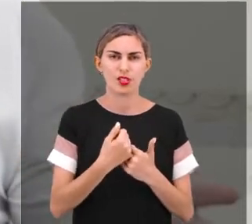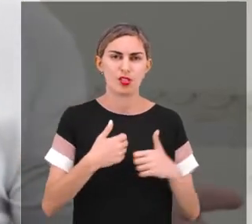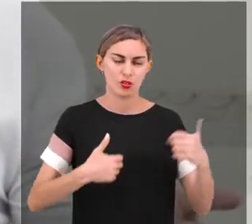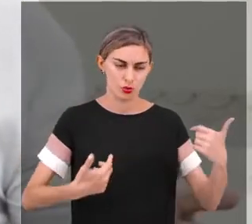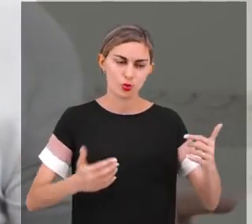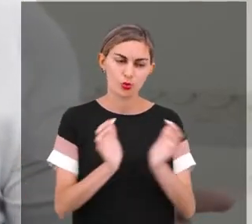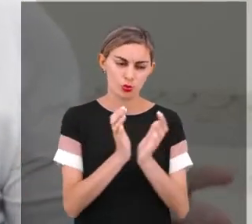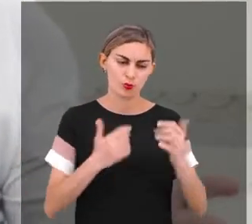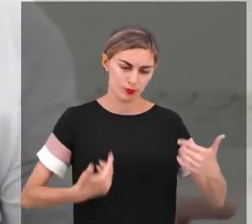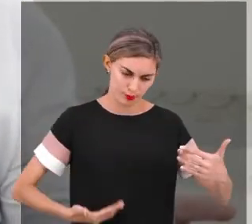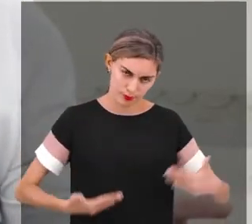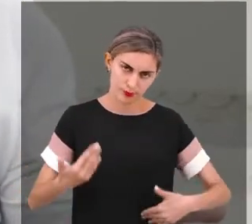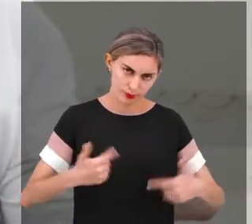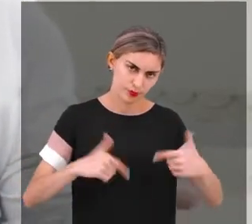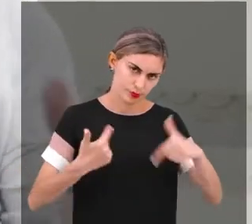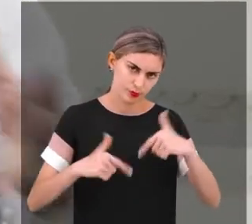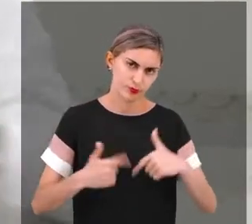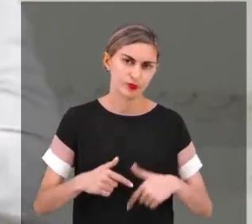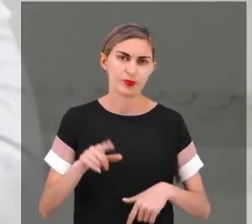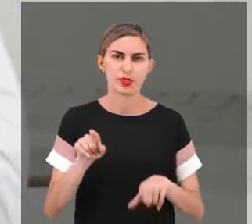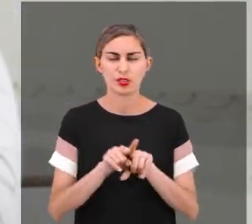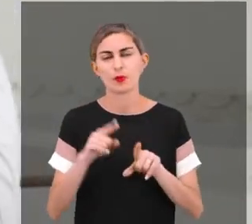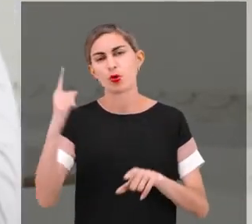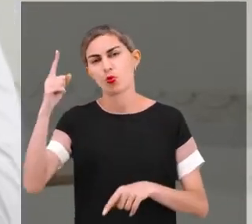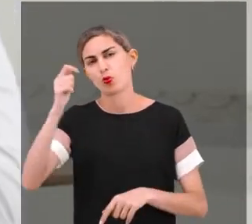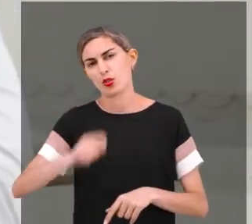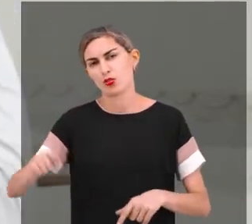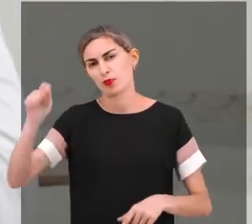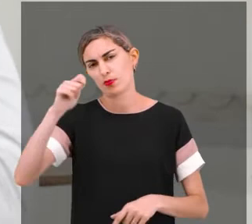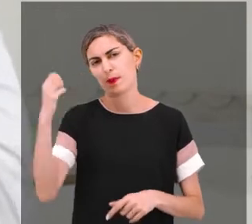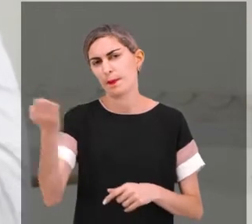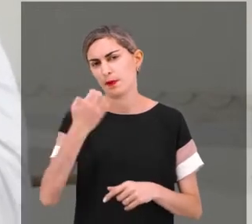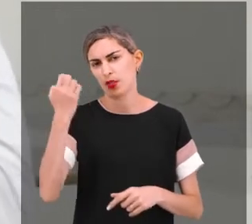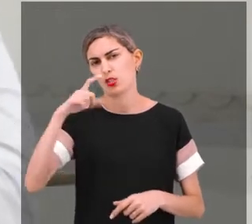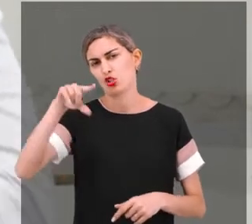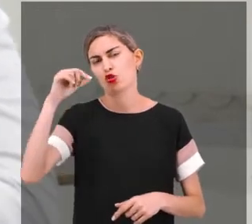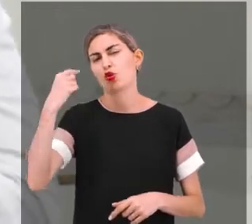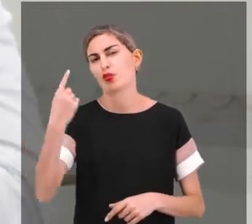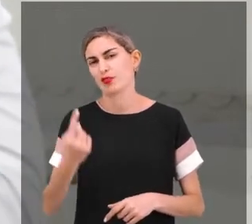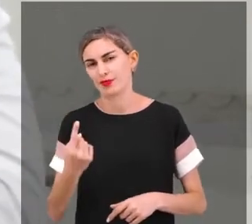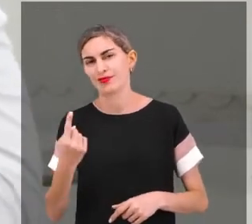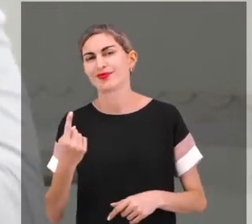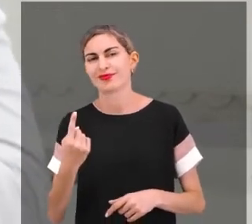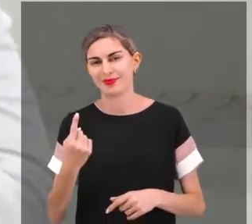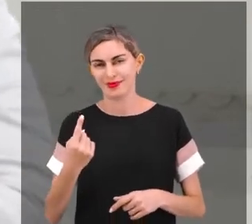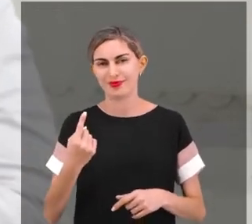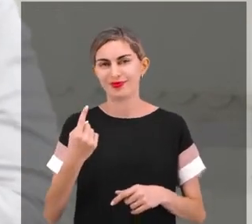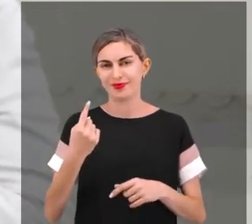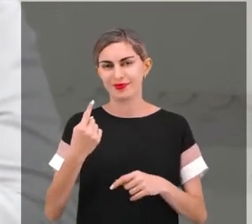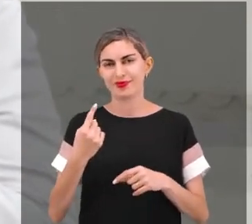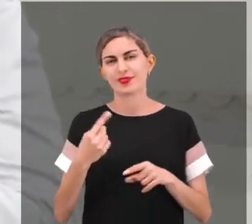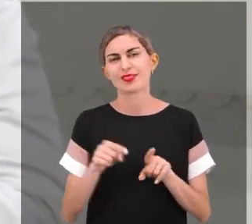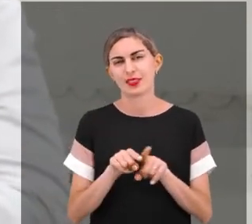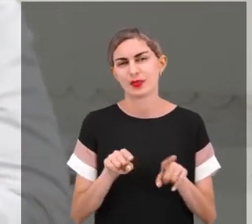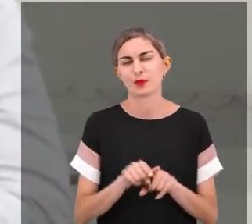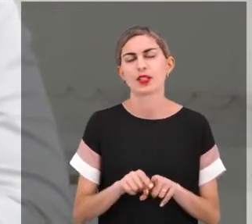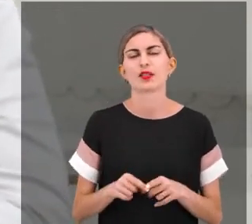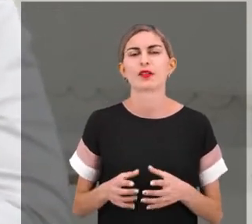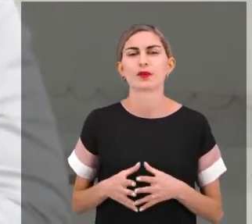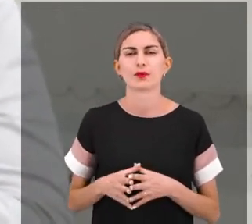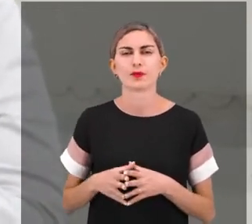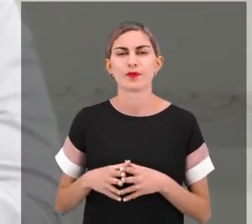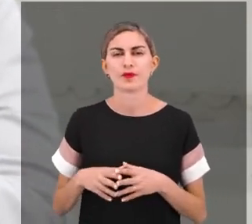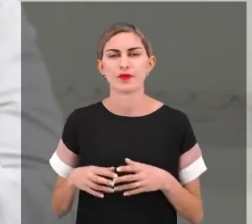eleitos pelos trabalhadores, como eu já disse, e o dos empregadores, que é a educação para o pessoal dos operadores e do órgão, são